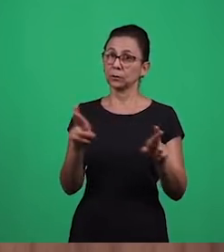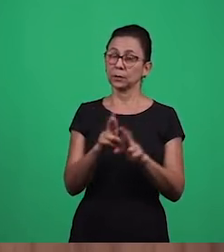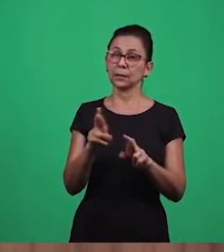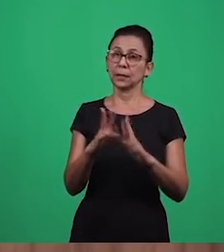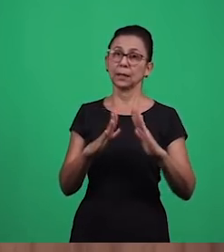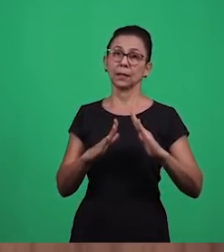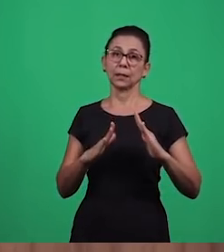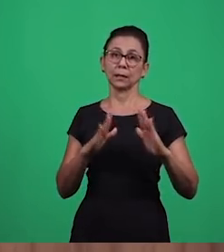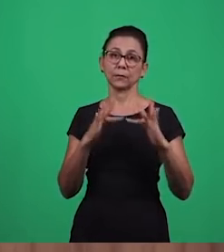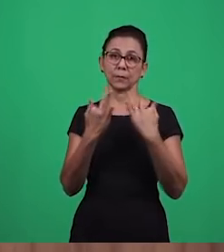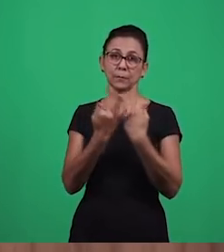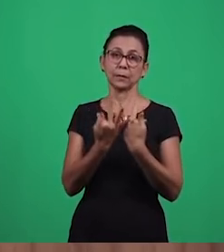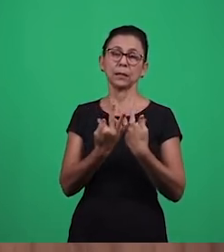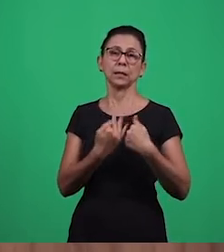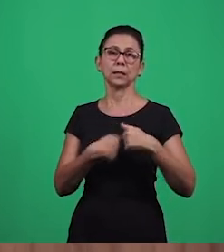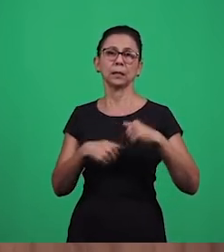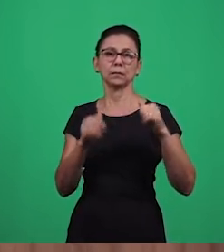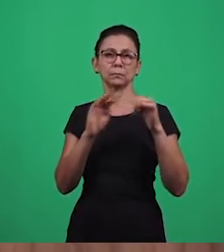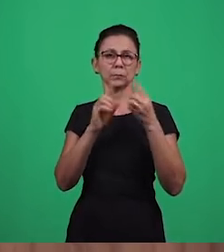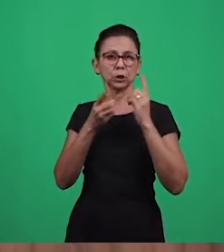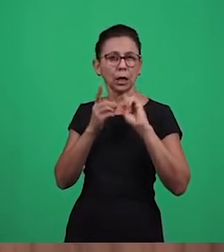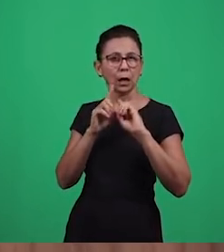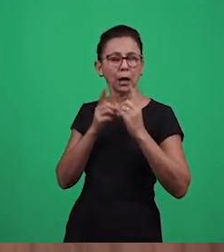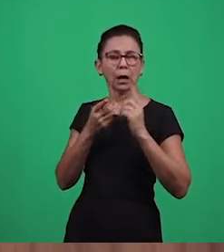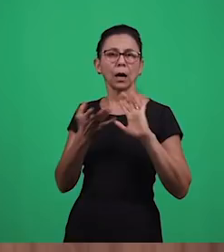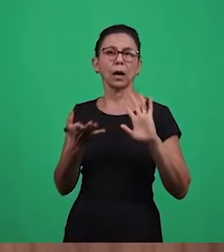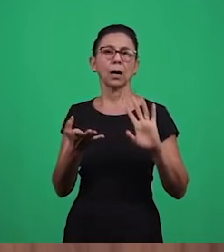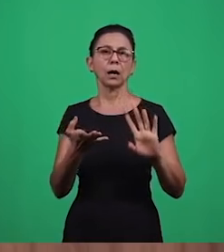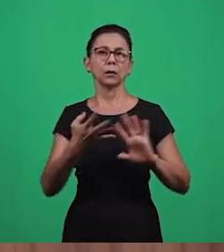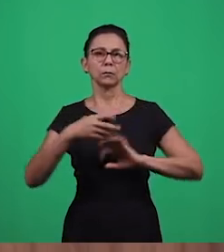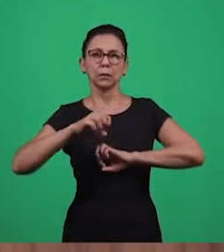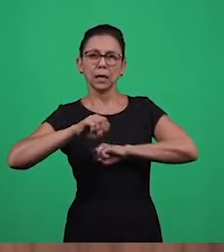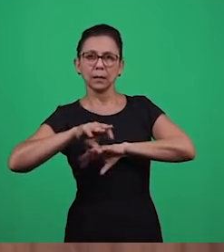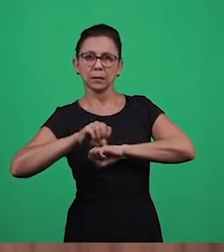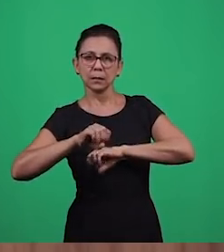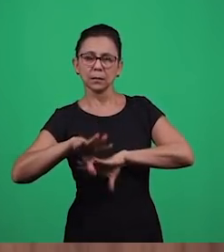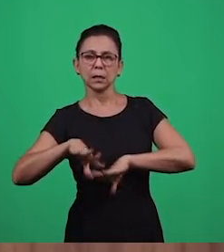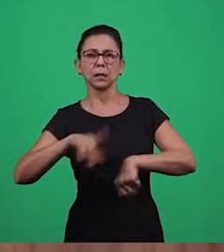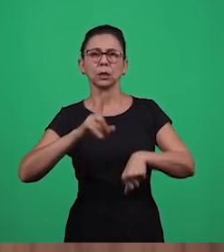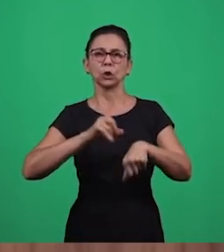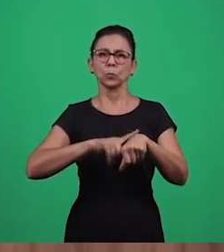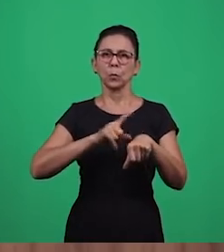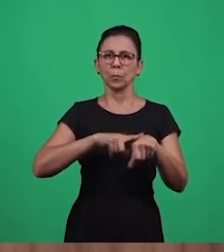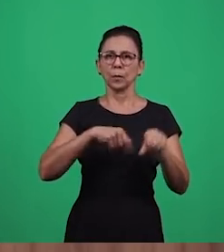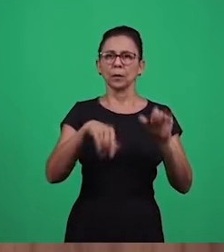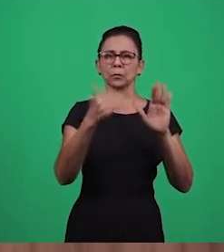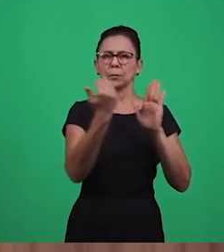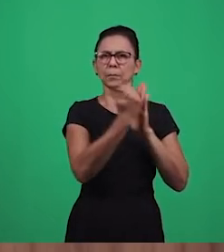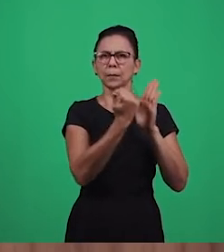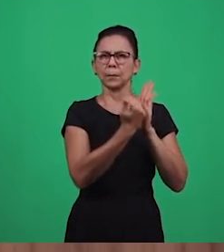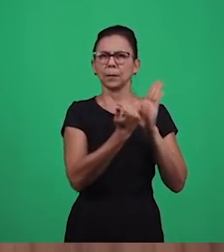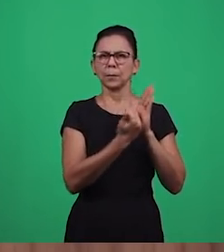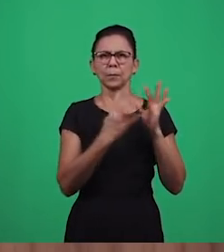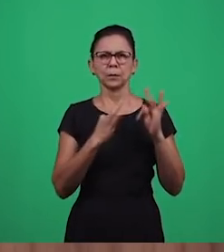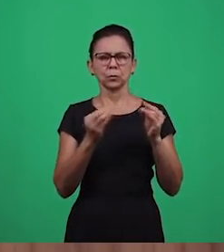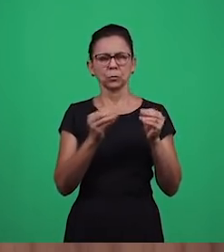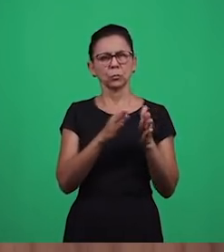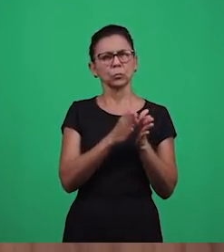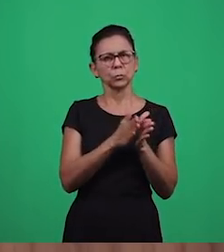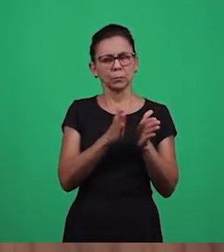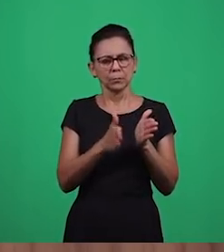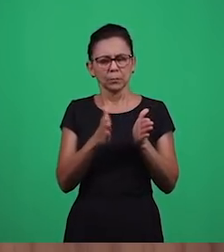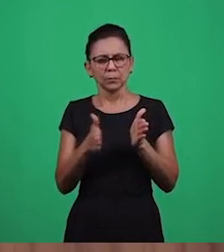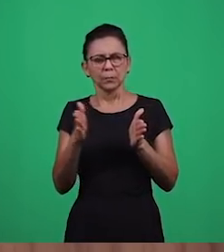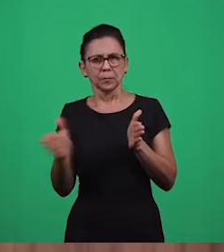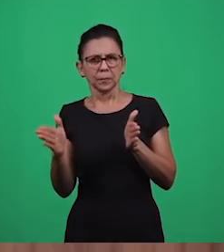em casa, né? Dos nossos diálogos, dos nossos momentos de ensiná-las, de leitura da palavra, de pararmos